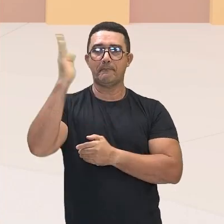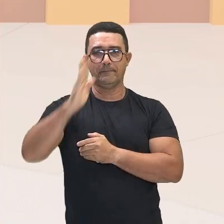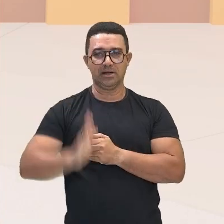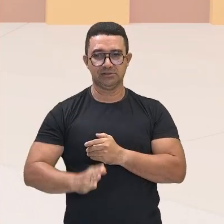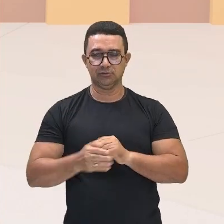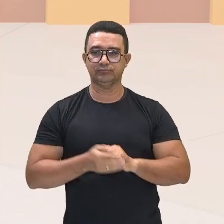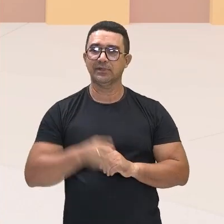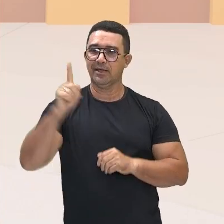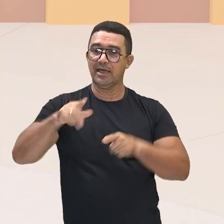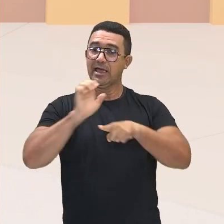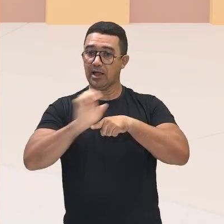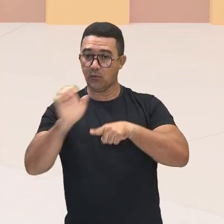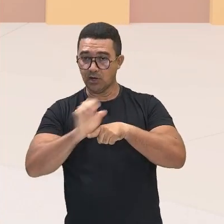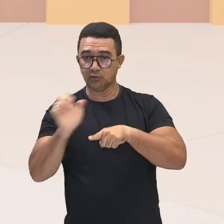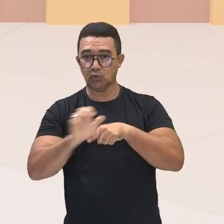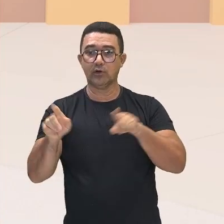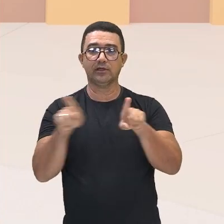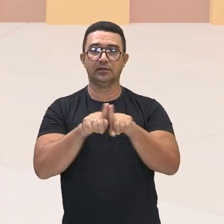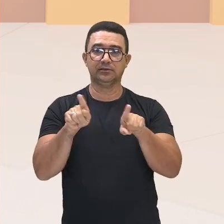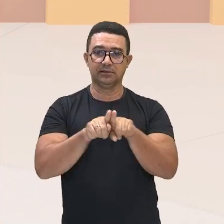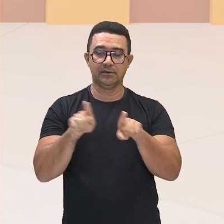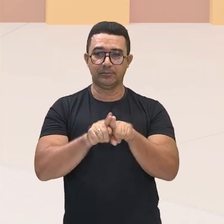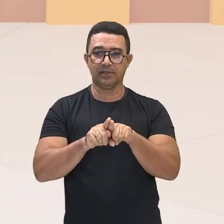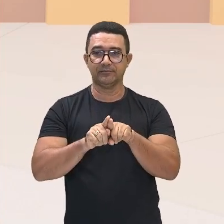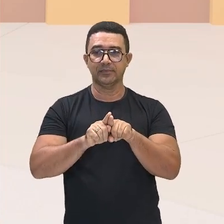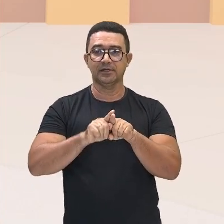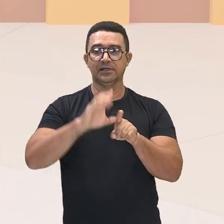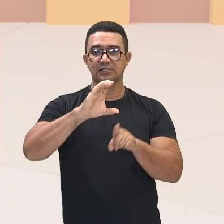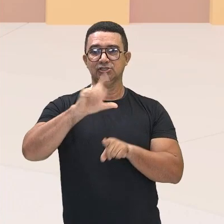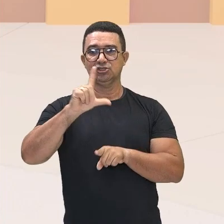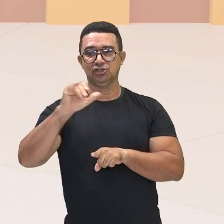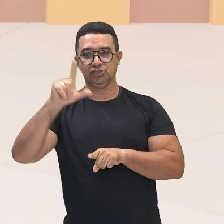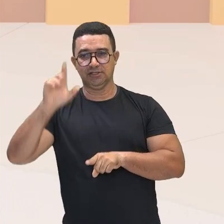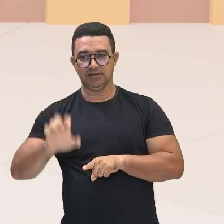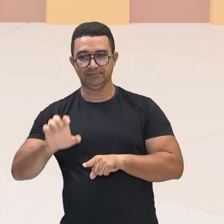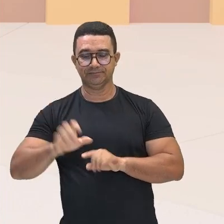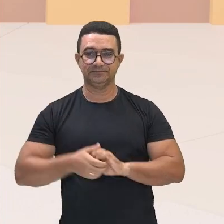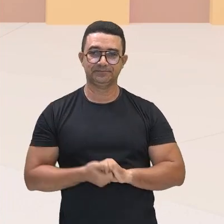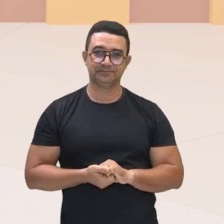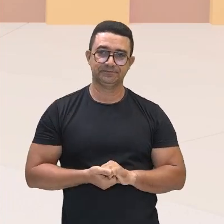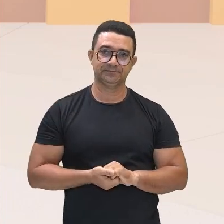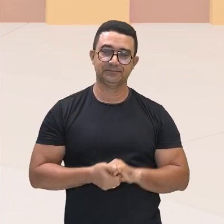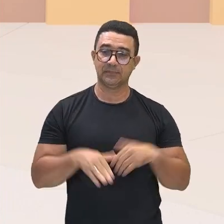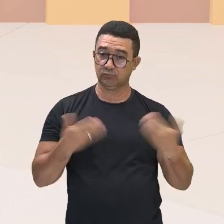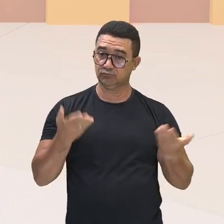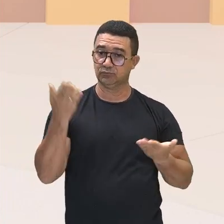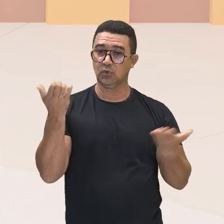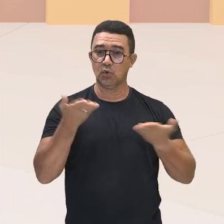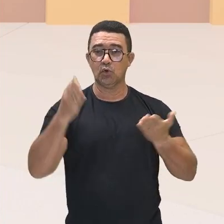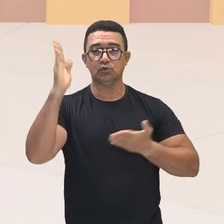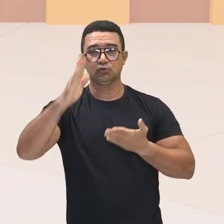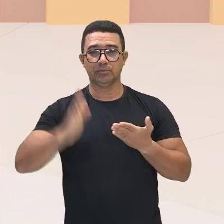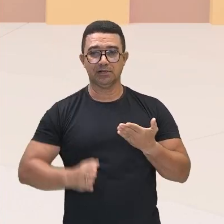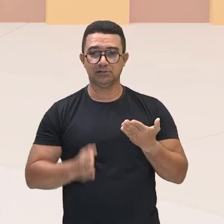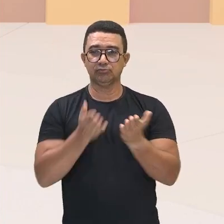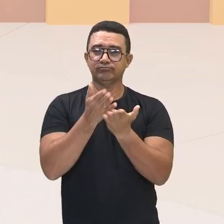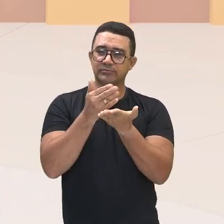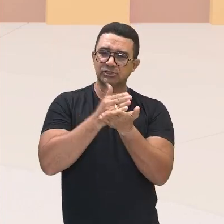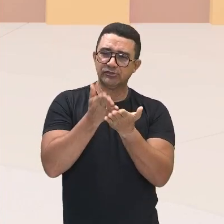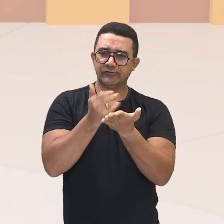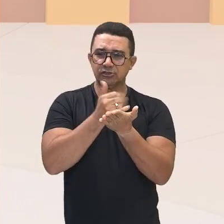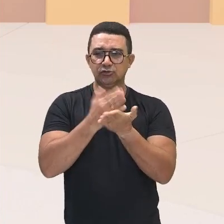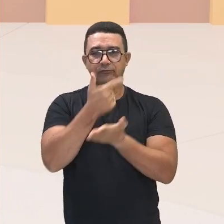é Equador e também o Chile. O Brasil, então, hoje ele vai estar dividido em